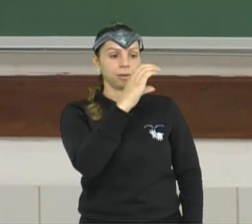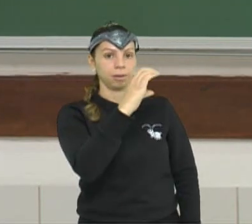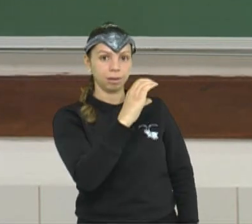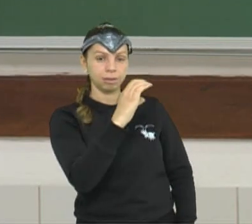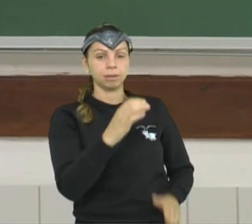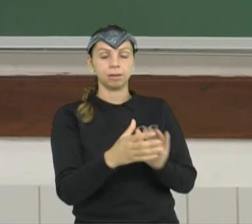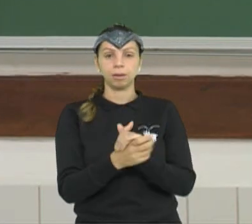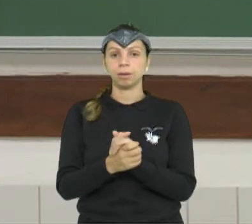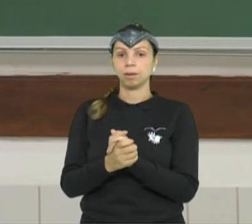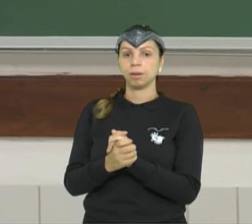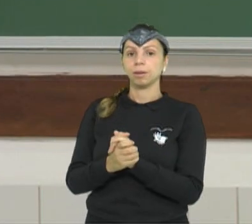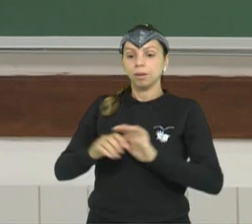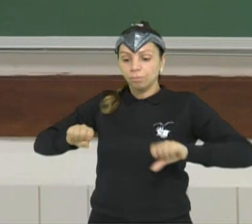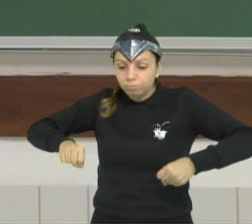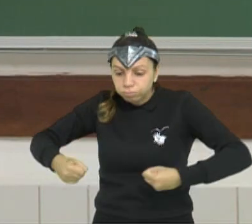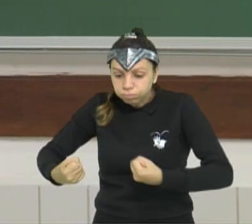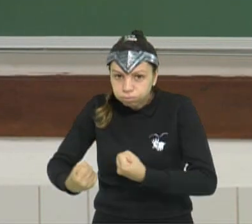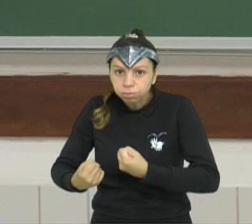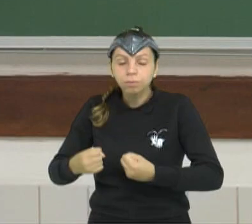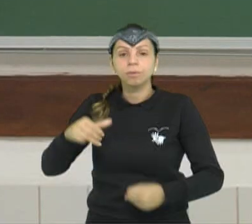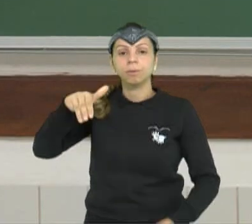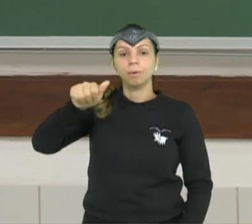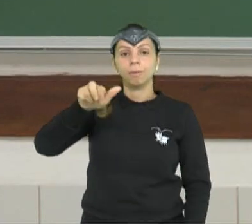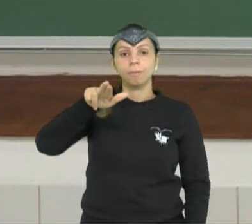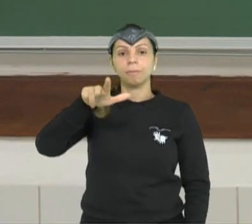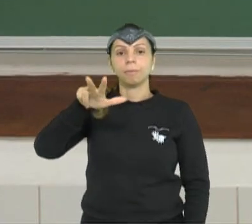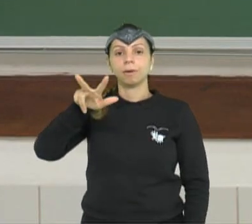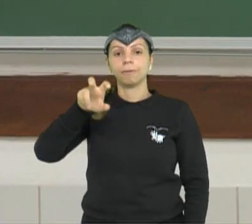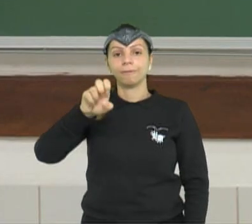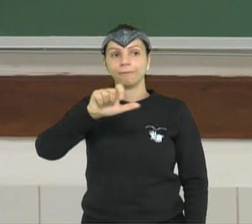o Hulk. Vamos para mais um exercício.